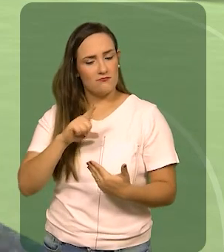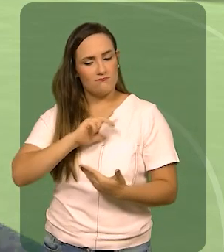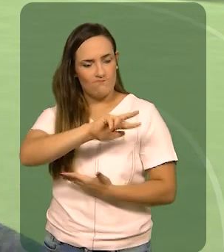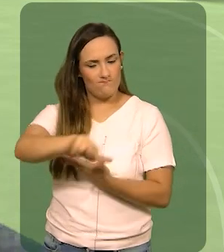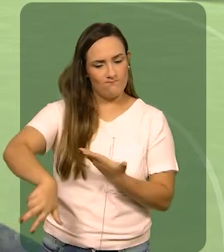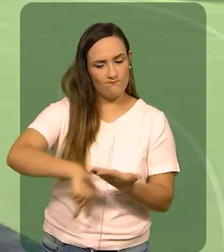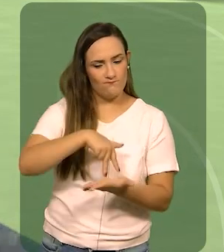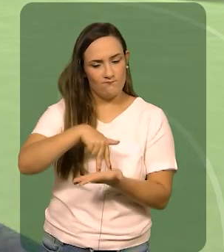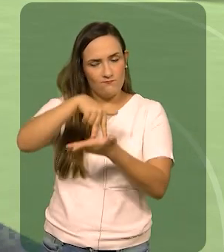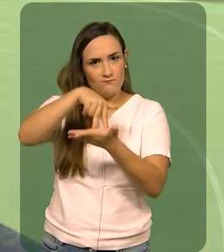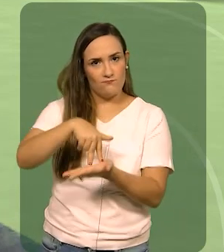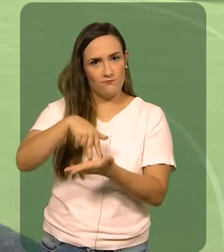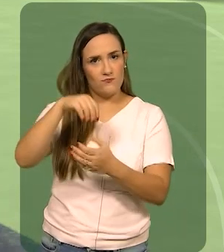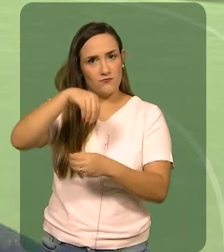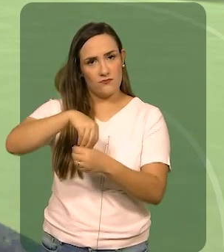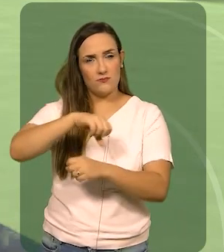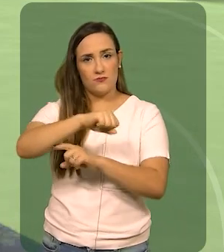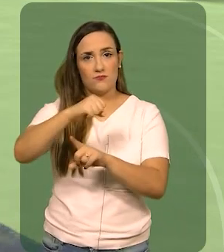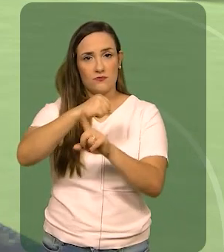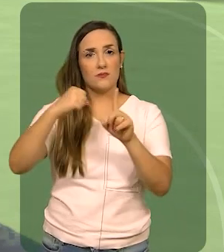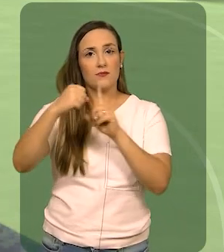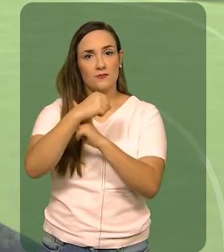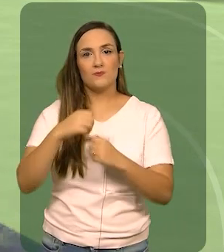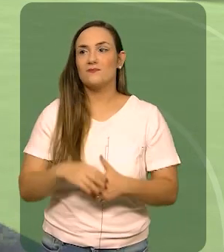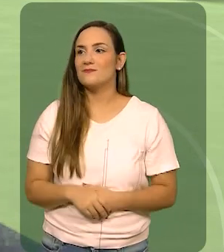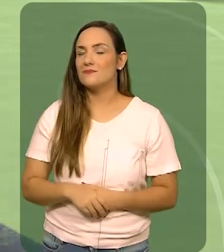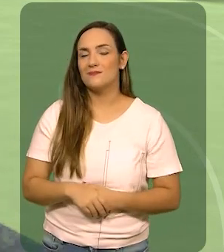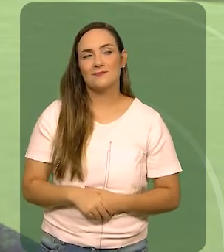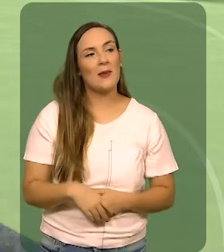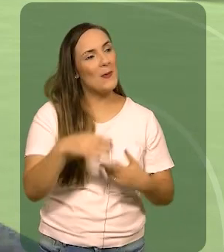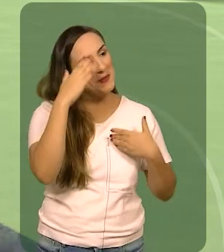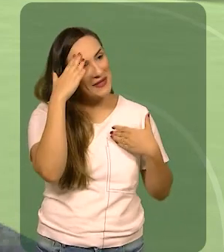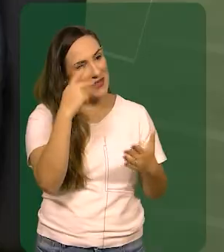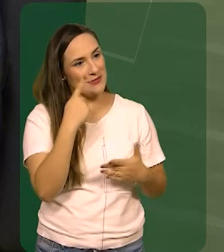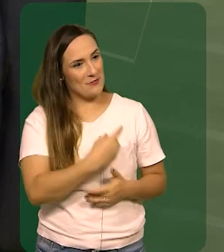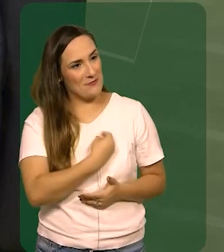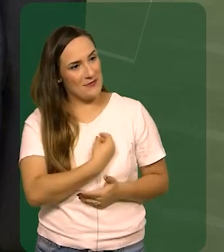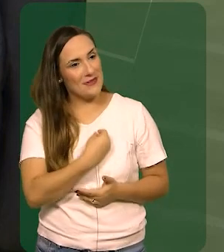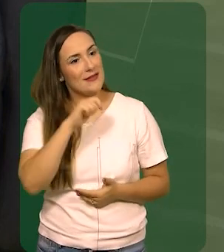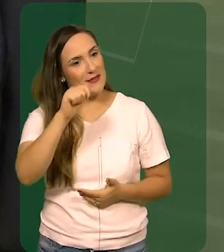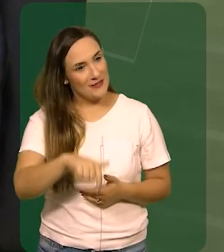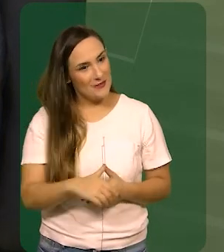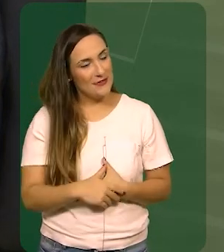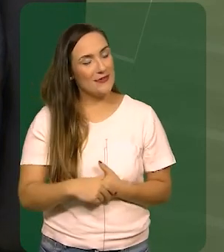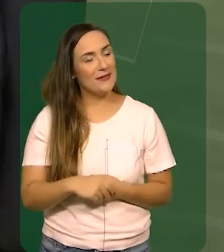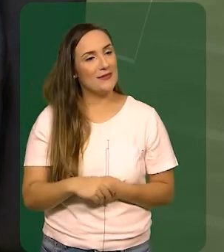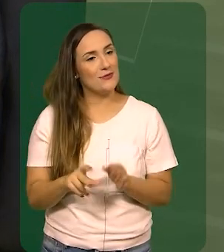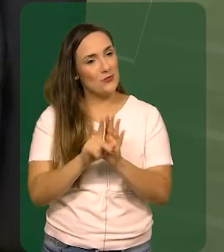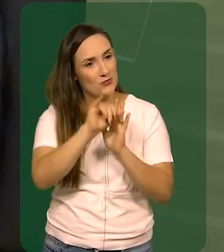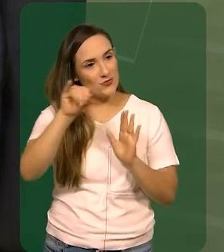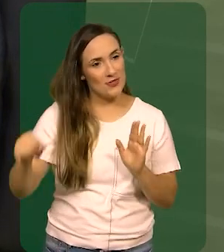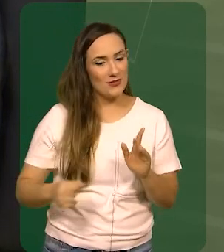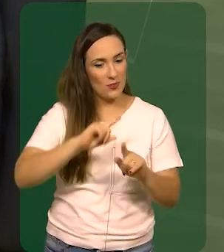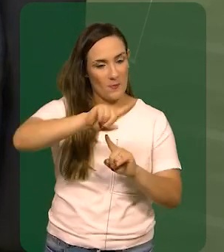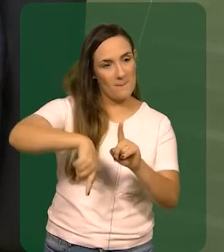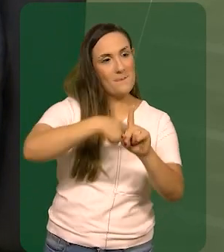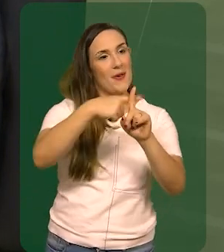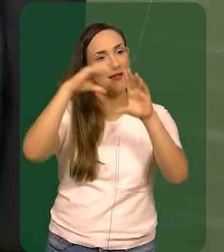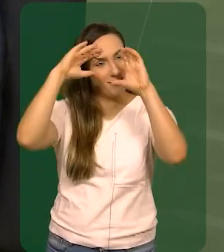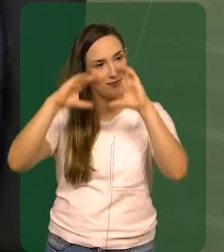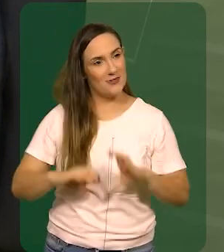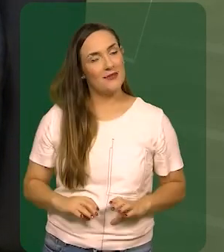seu protagonismo na sociedade. Maicon, muito obrigada pela sua presença conosco aqui no programa